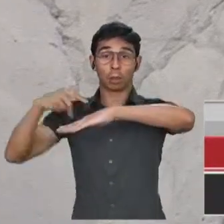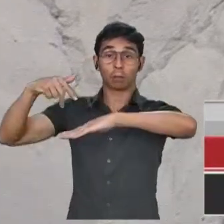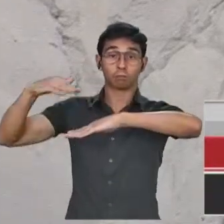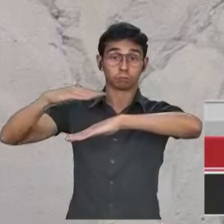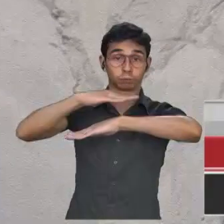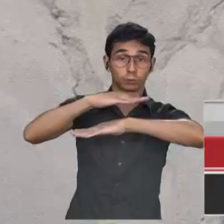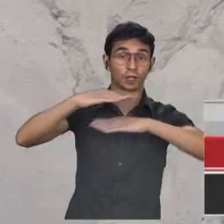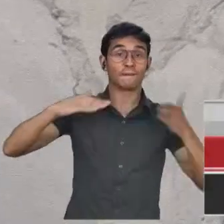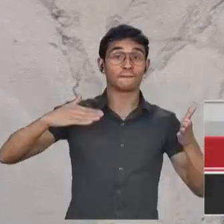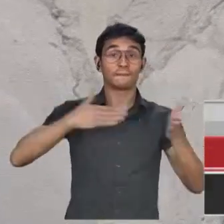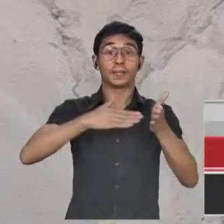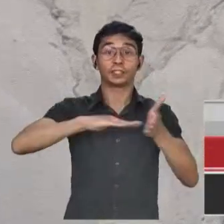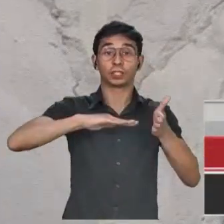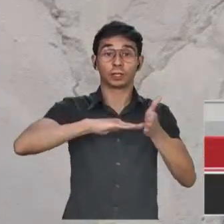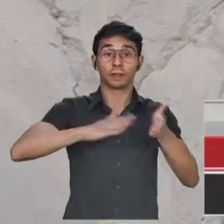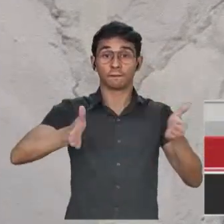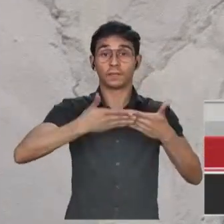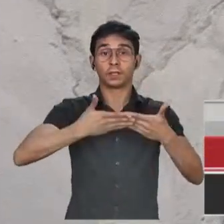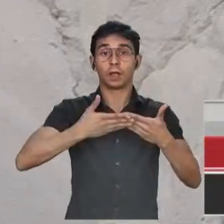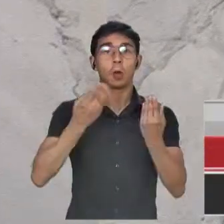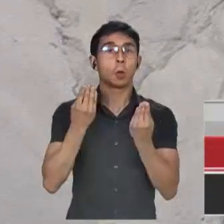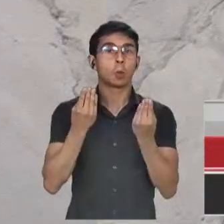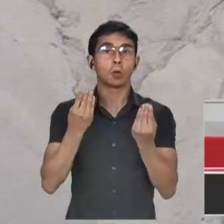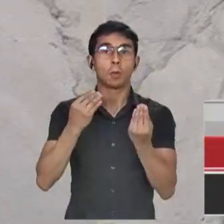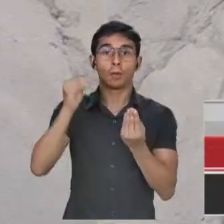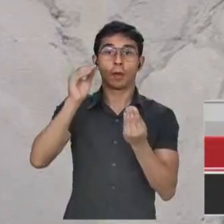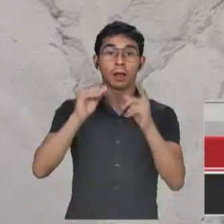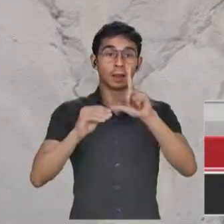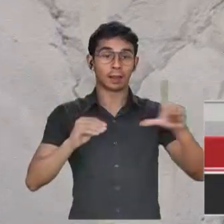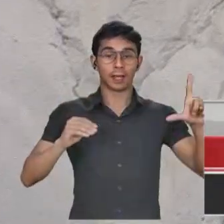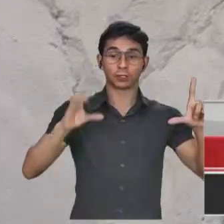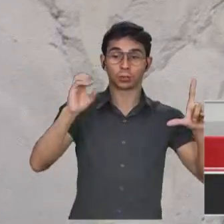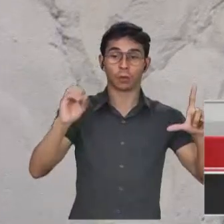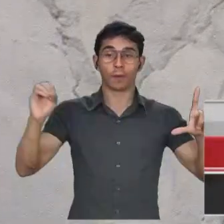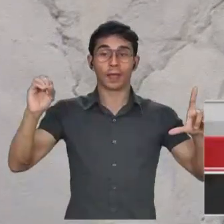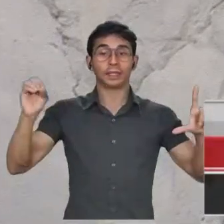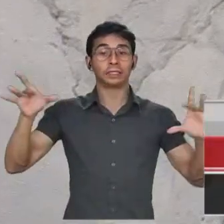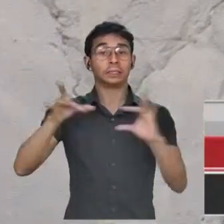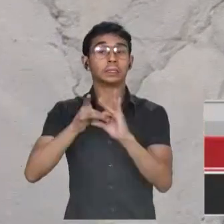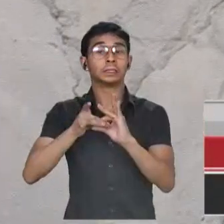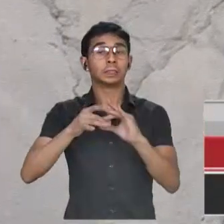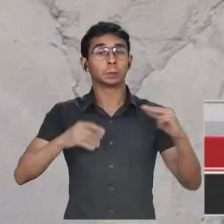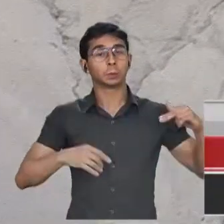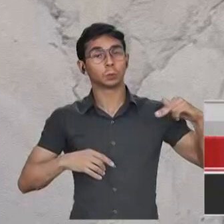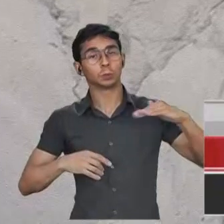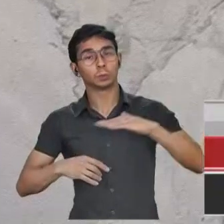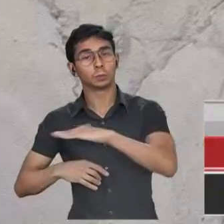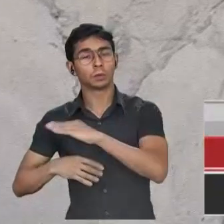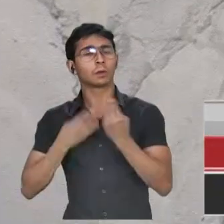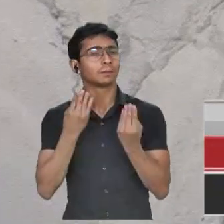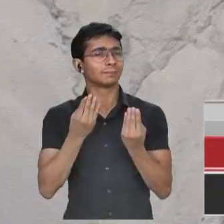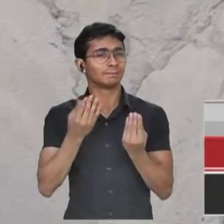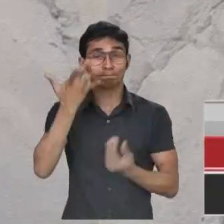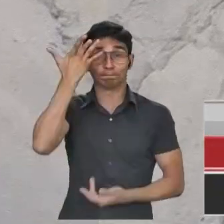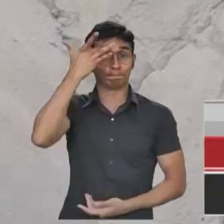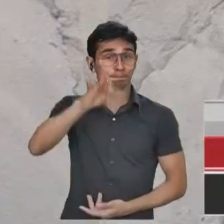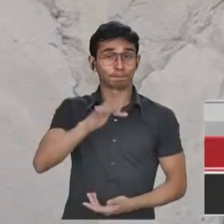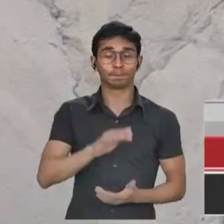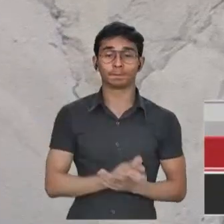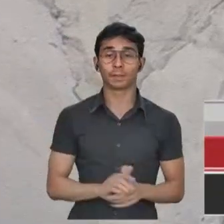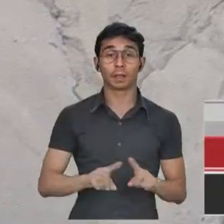na cidade mas uma outra coisa que causa estranheza é uma notícia de jornal dizendo sobre o iptu